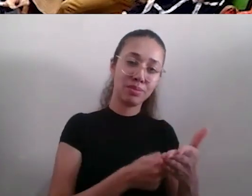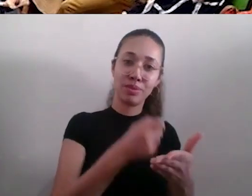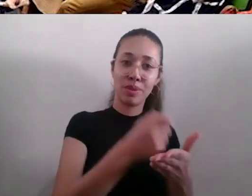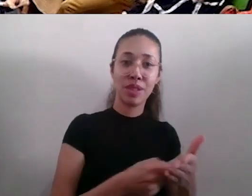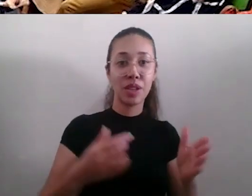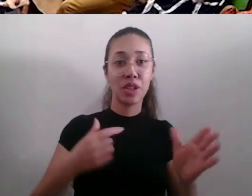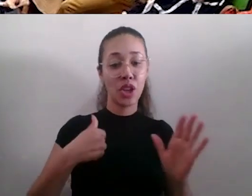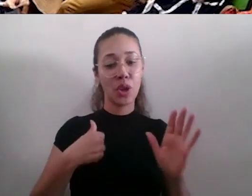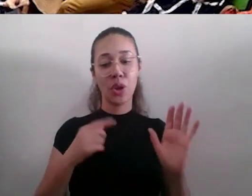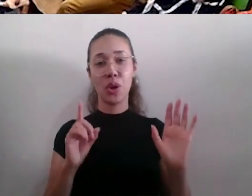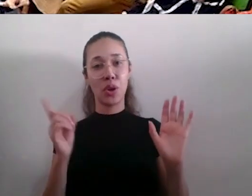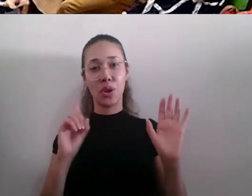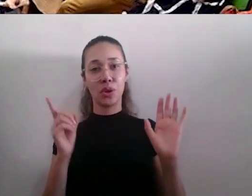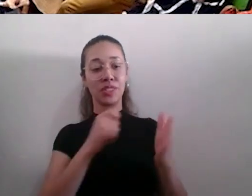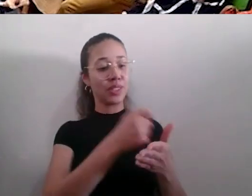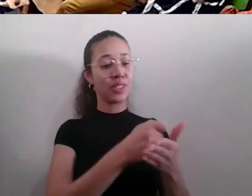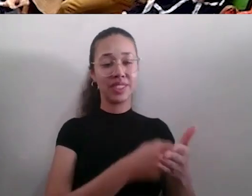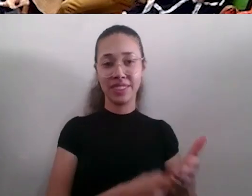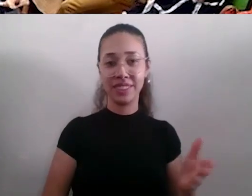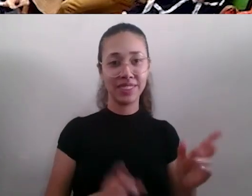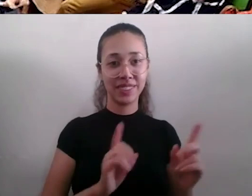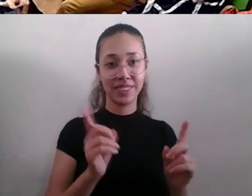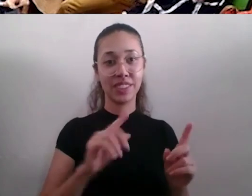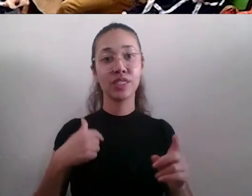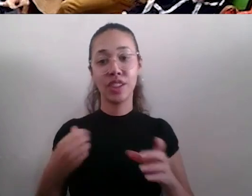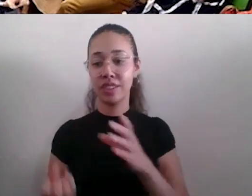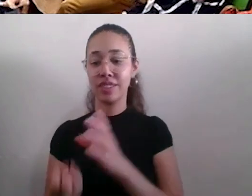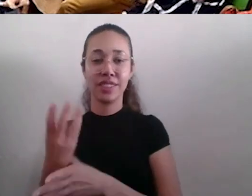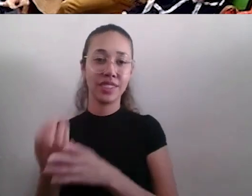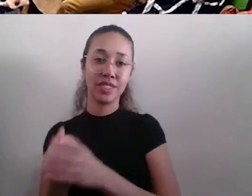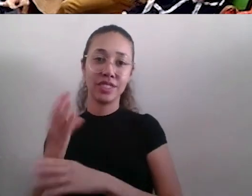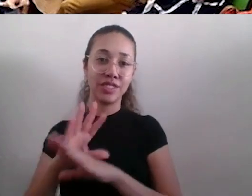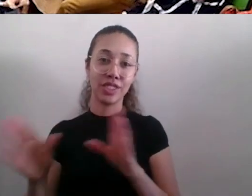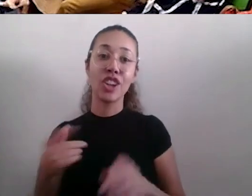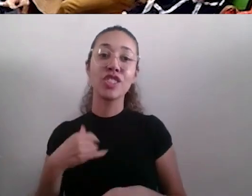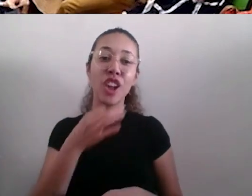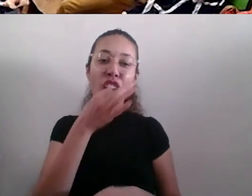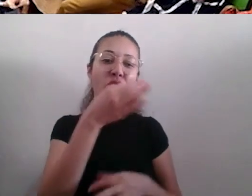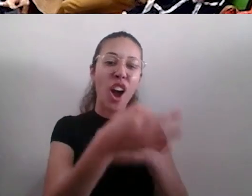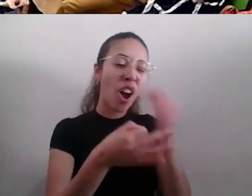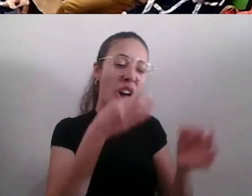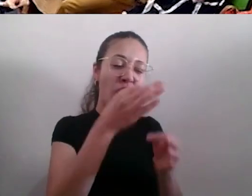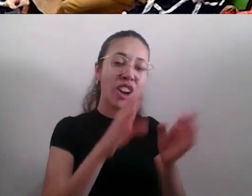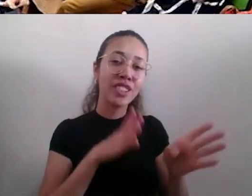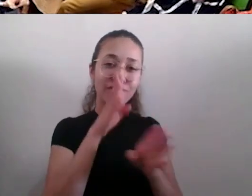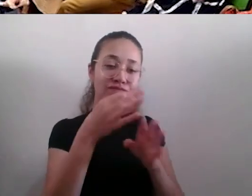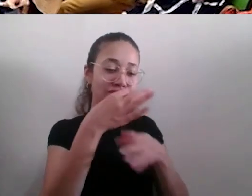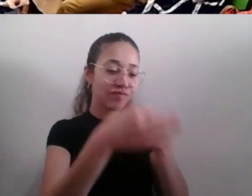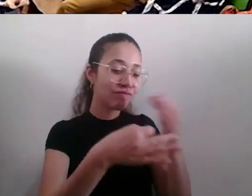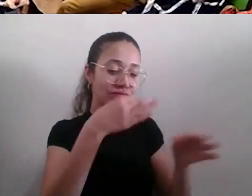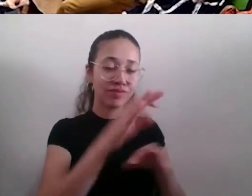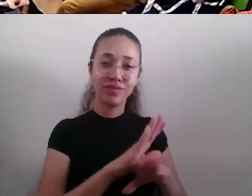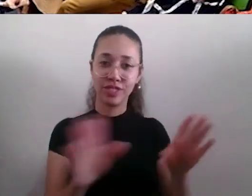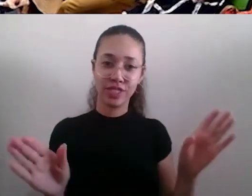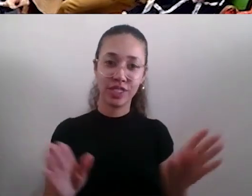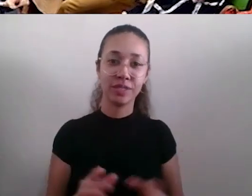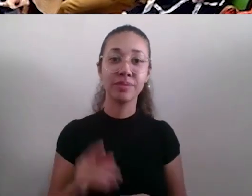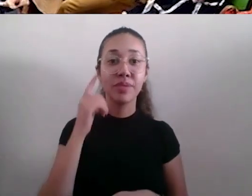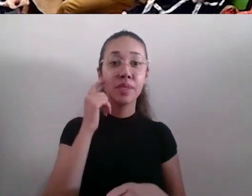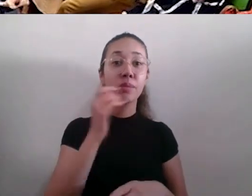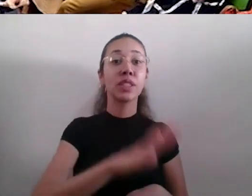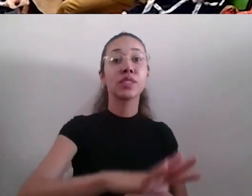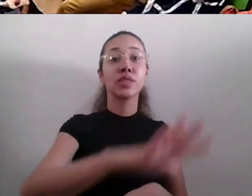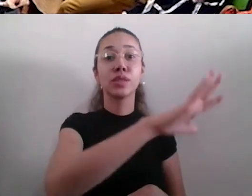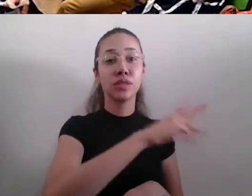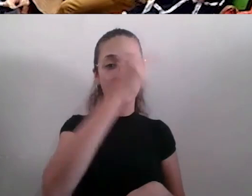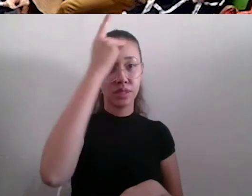Eu não escrevo roteiro. Eu dou pitaco no roteiro dos outros, mas os outros todos que realmente trabalham na novela, que a gente